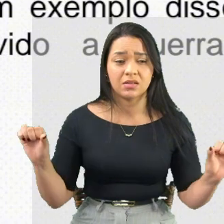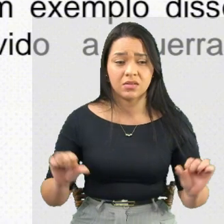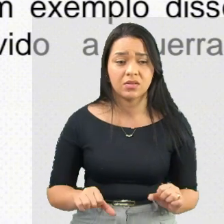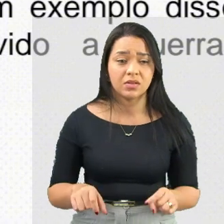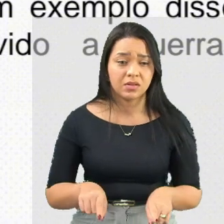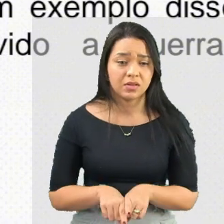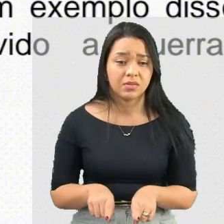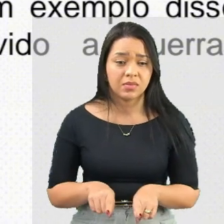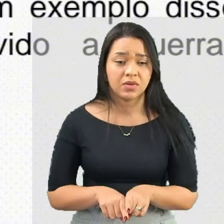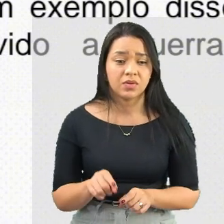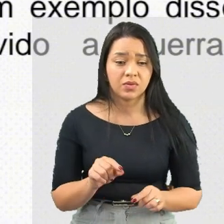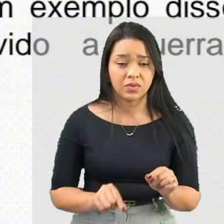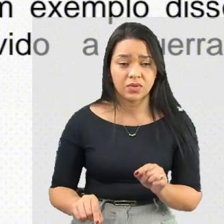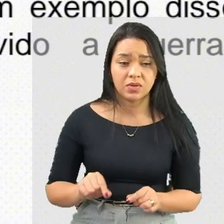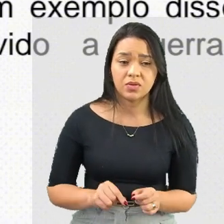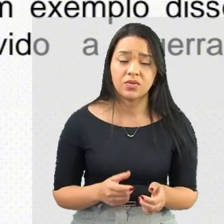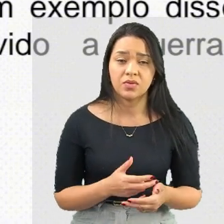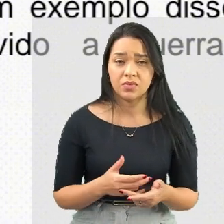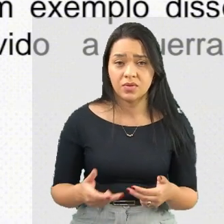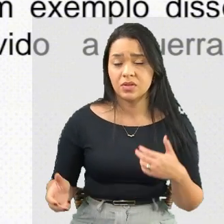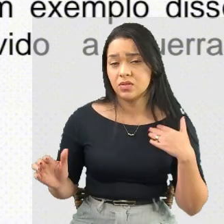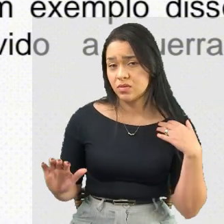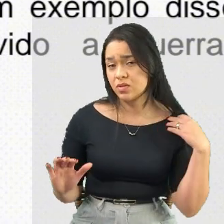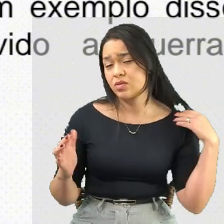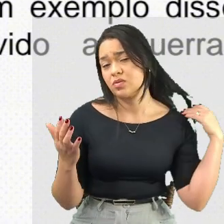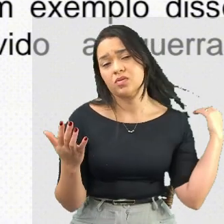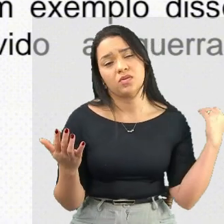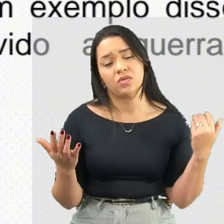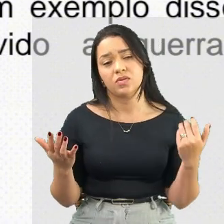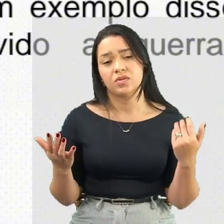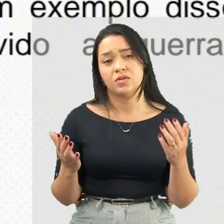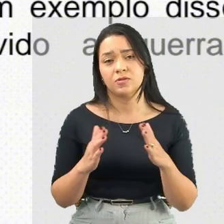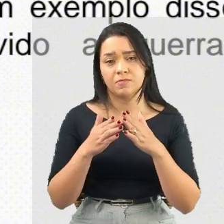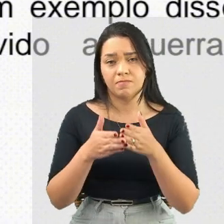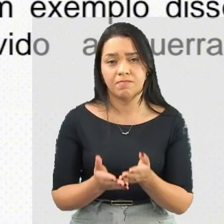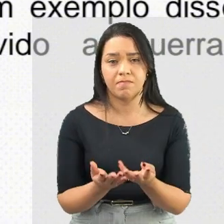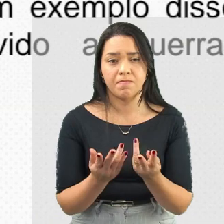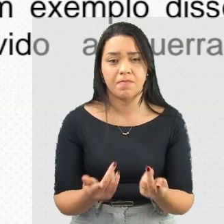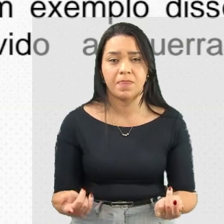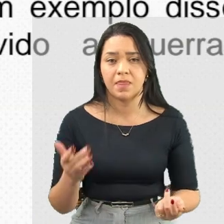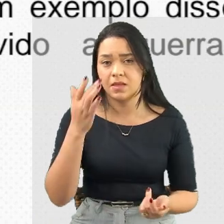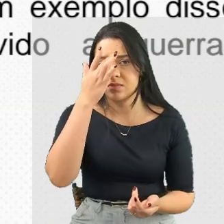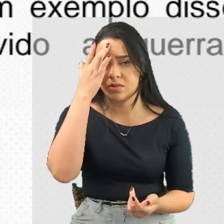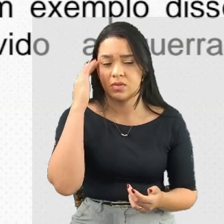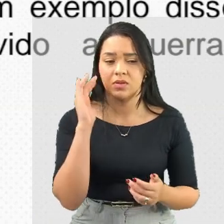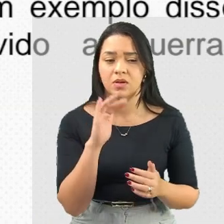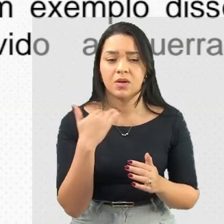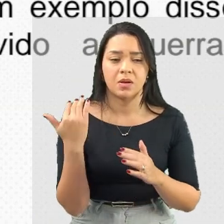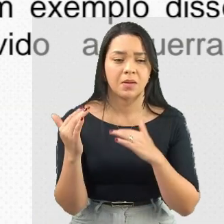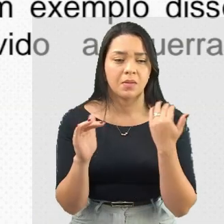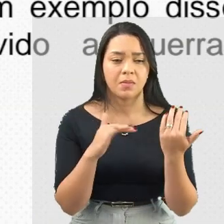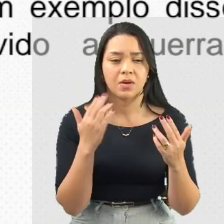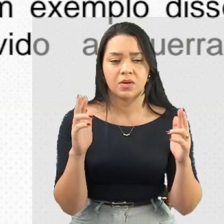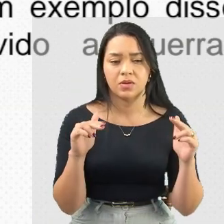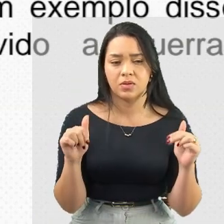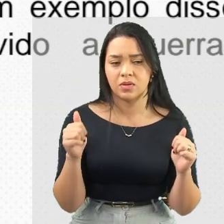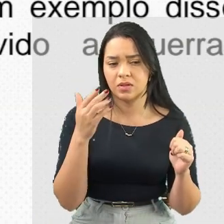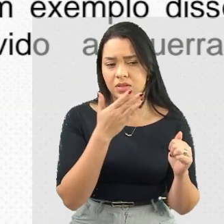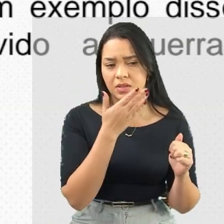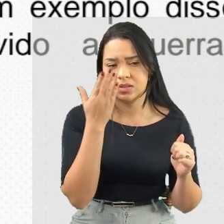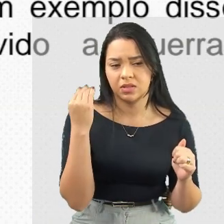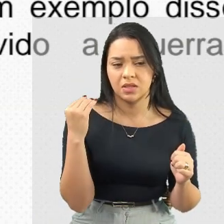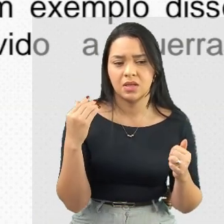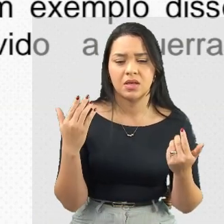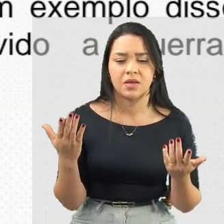que em muitas situações essas balsas naufragam e muitas pessoas morrem, né? Nunca vou esquecer a cena